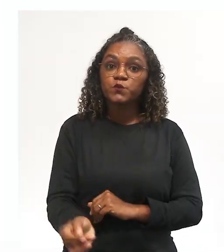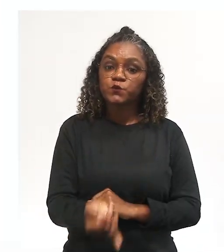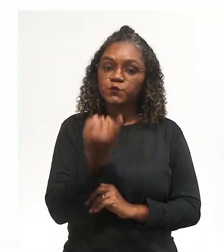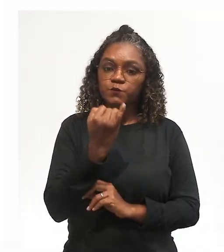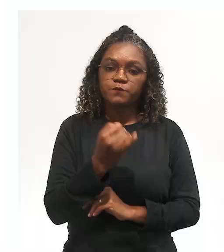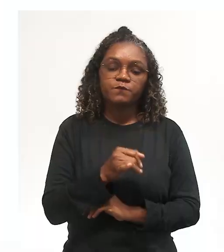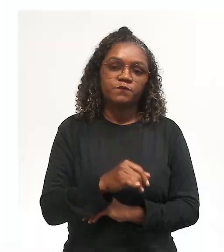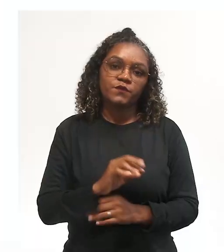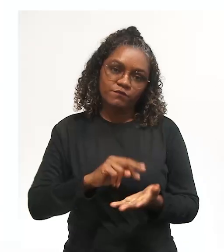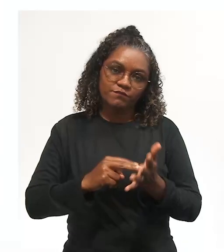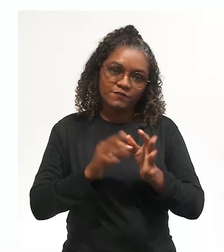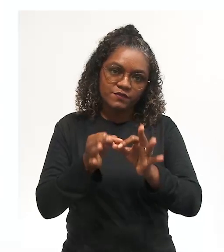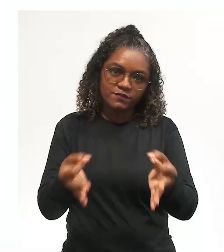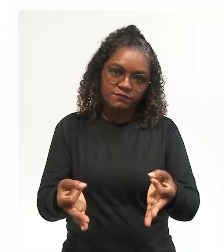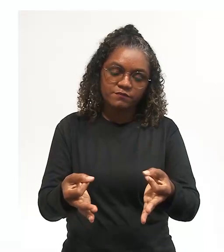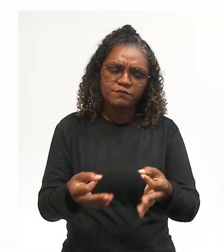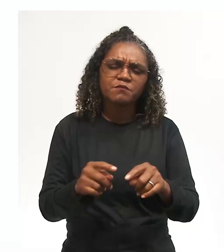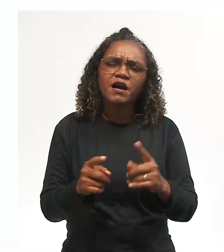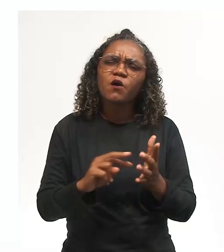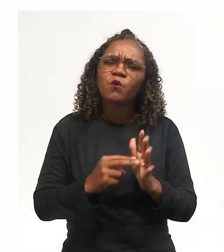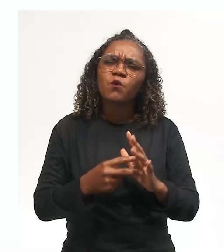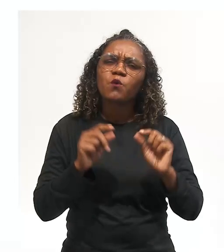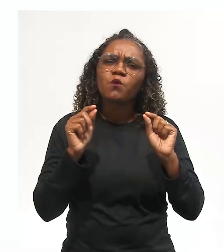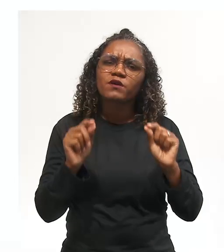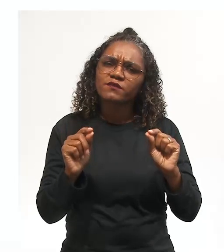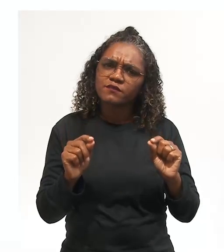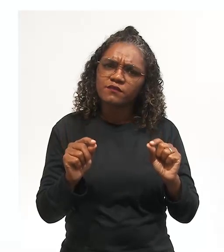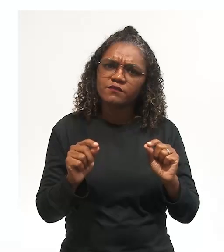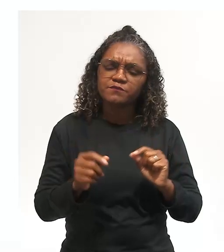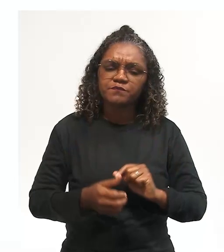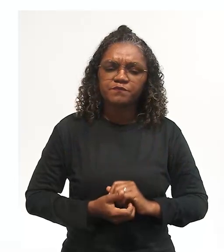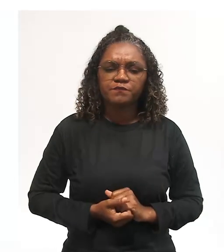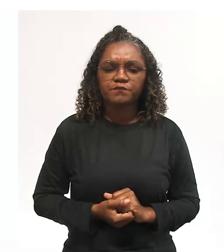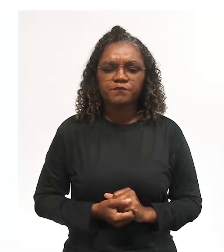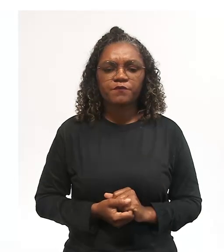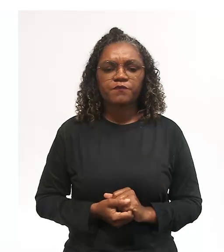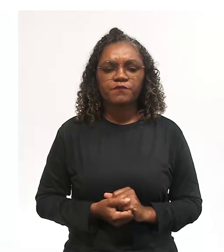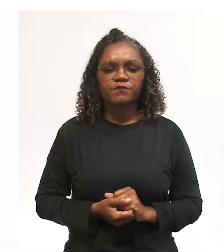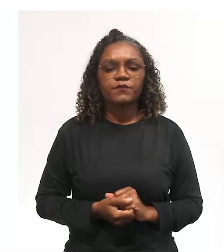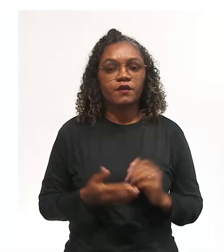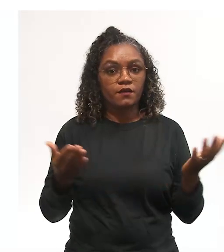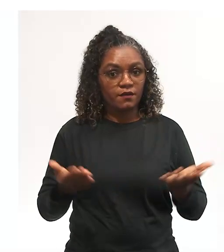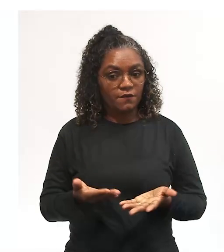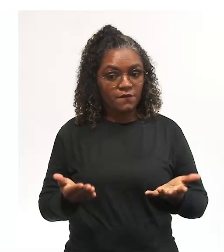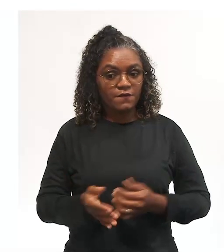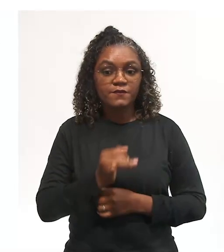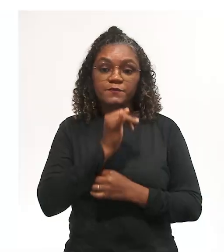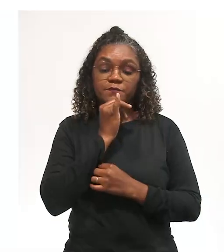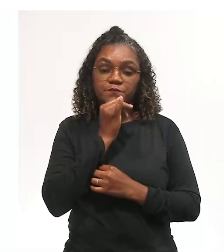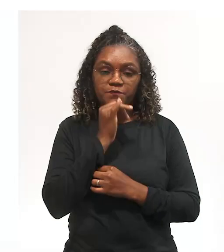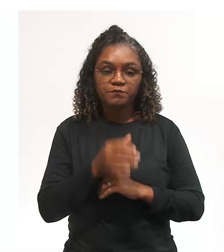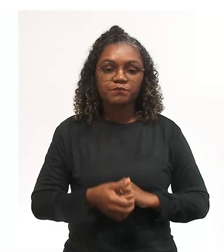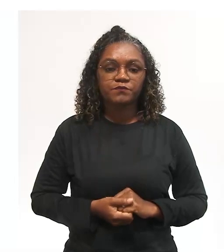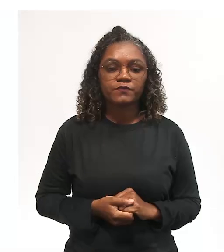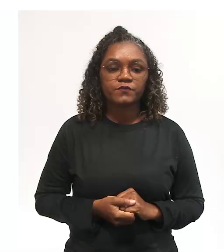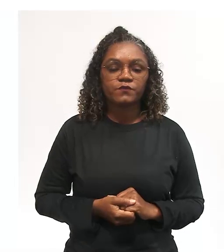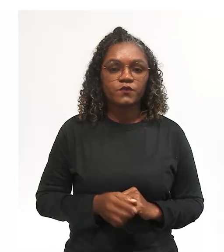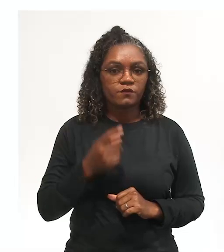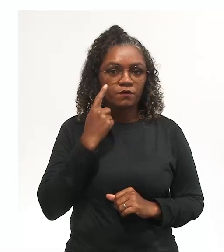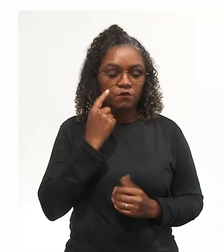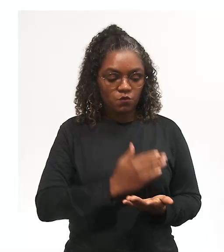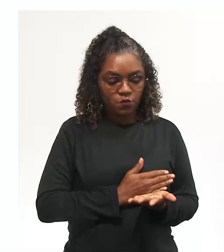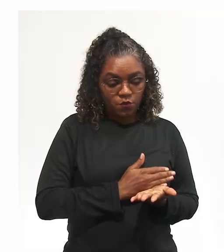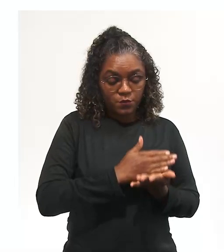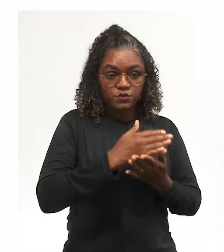capitalização simples. O que isso significa? O que é uma capitalização simples? Vamos a um exemplo prático. No ano 0,